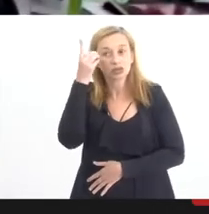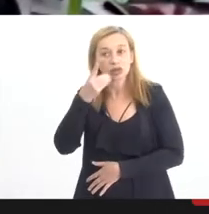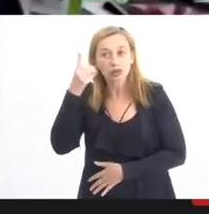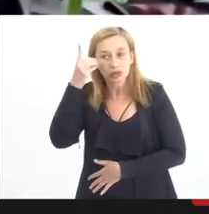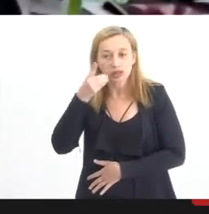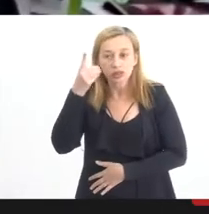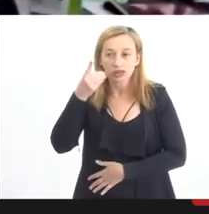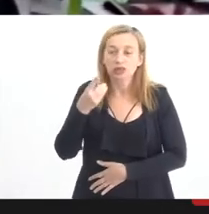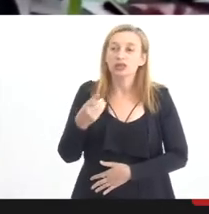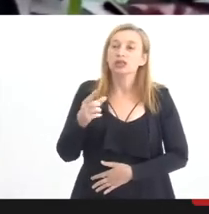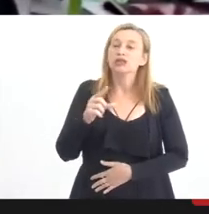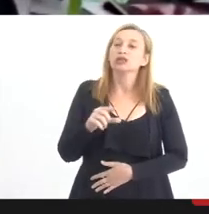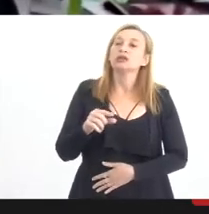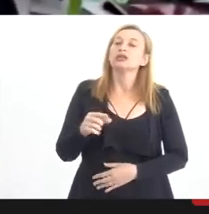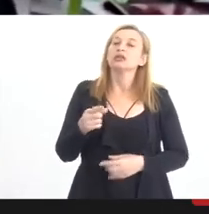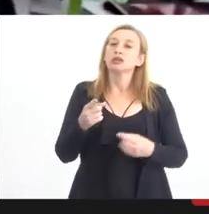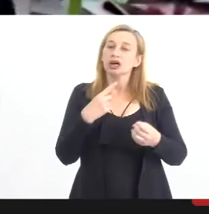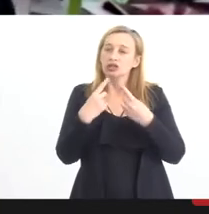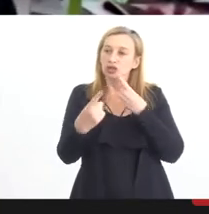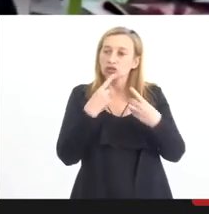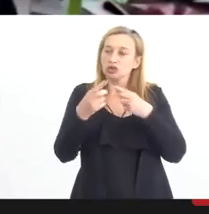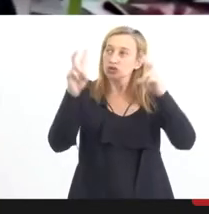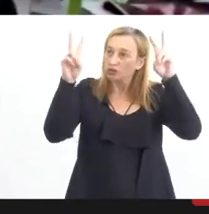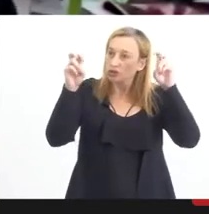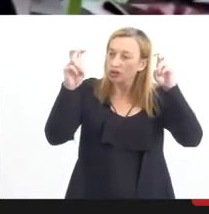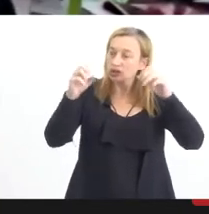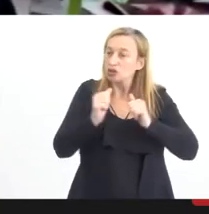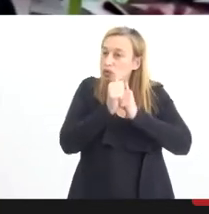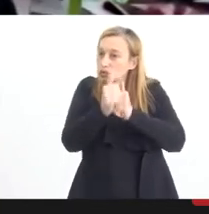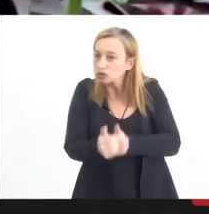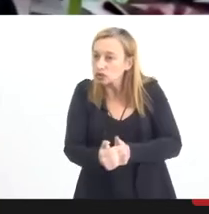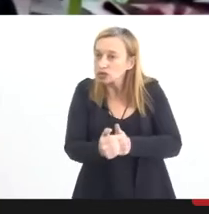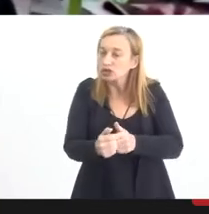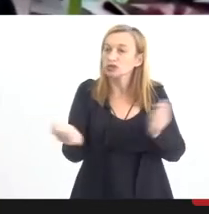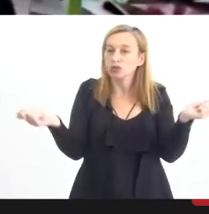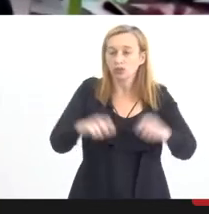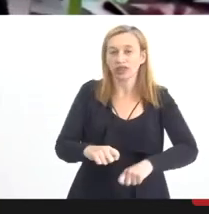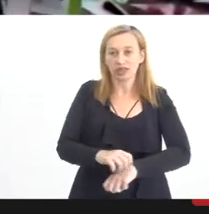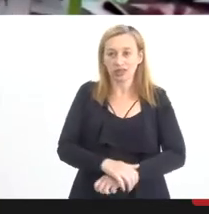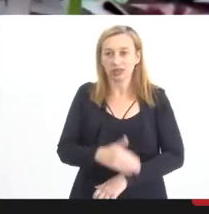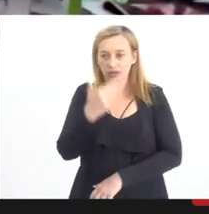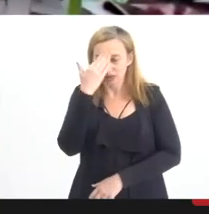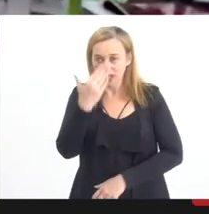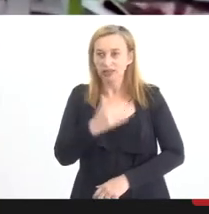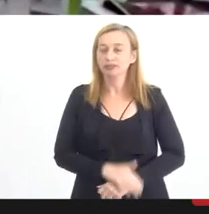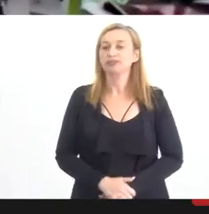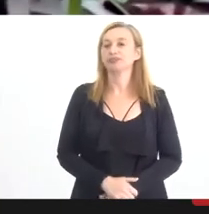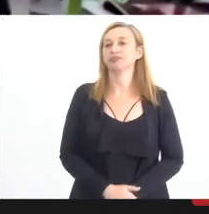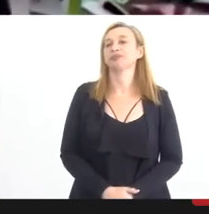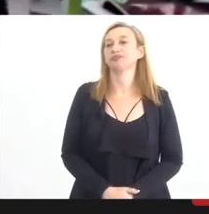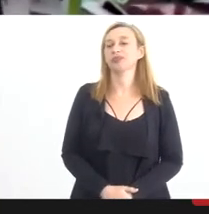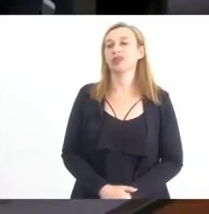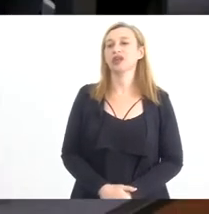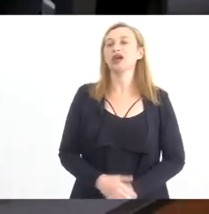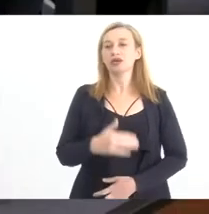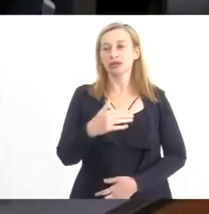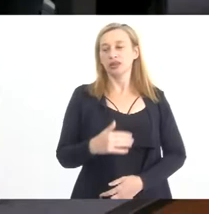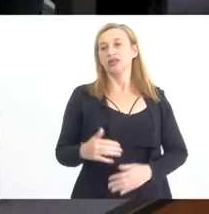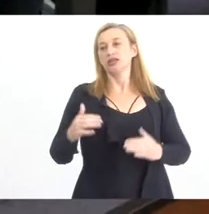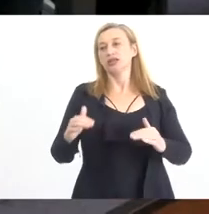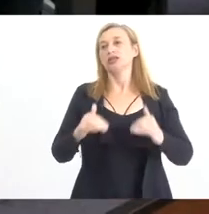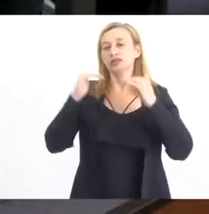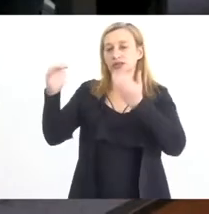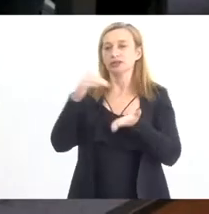por estarem tomando essa discussão e conduzindo-a de uma forma competente. É isso. Obrigado,